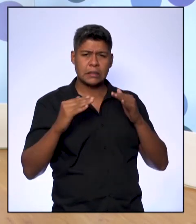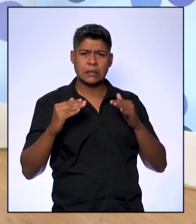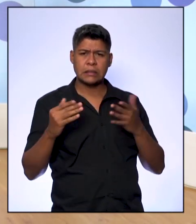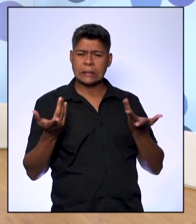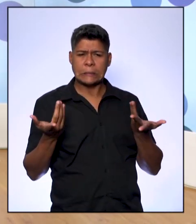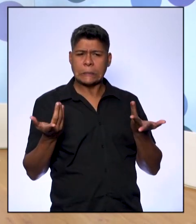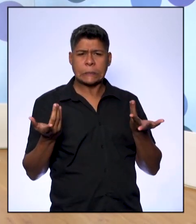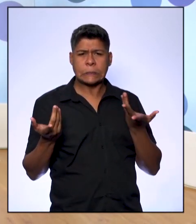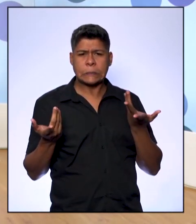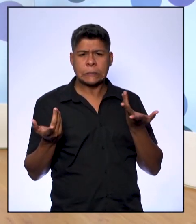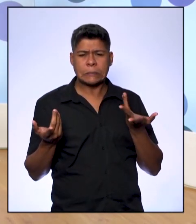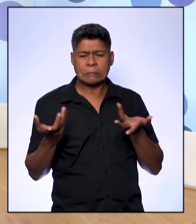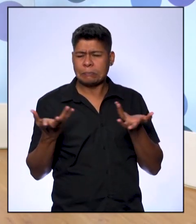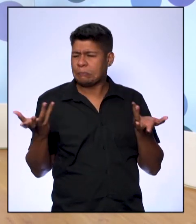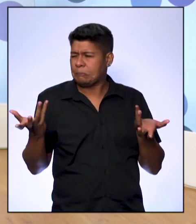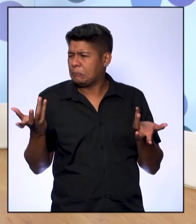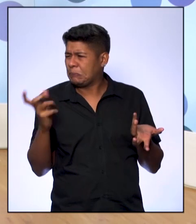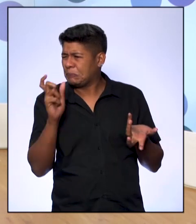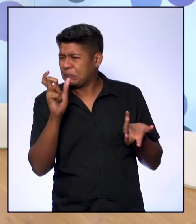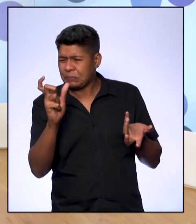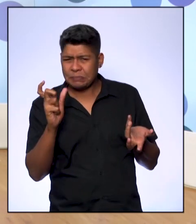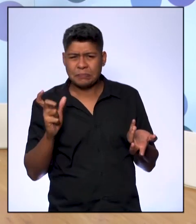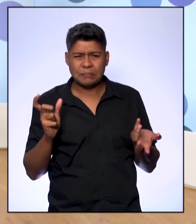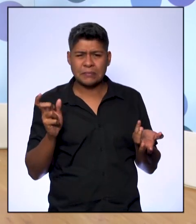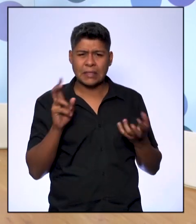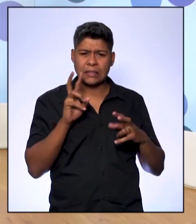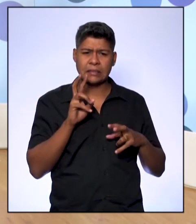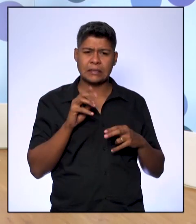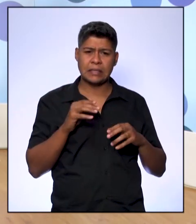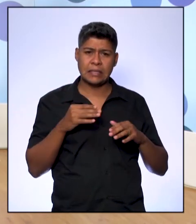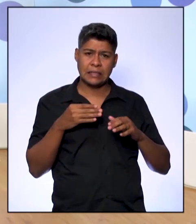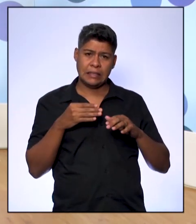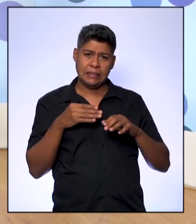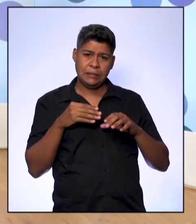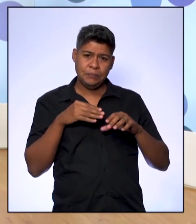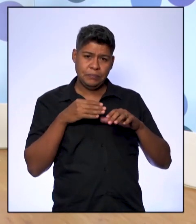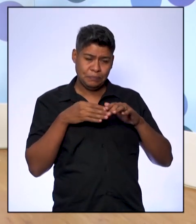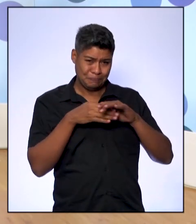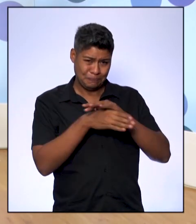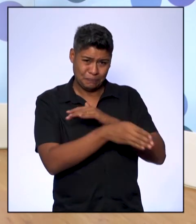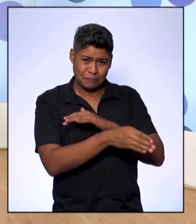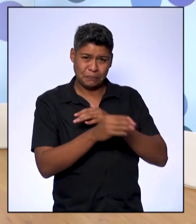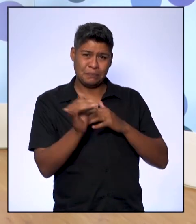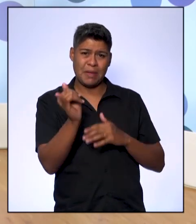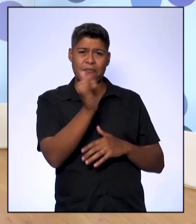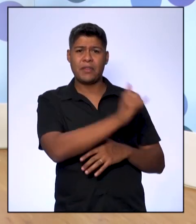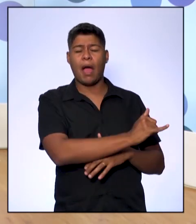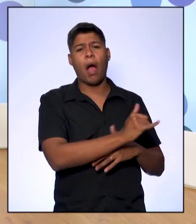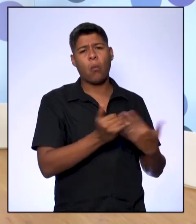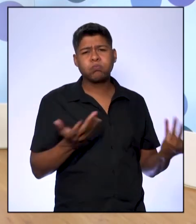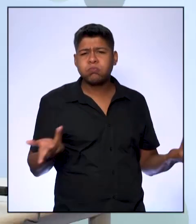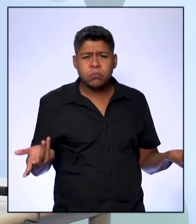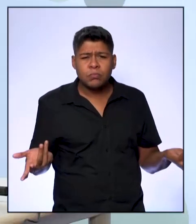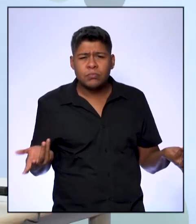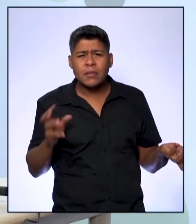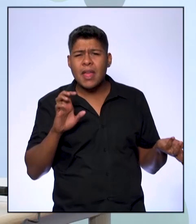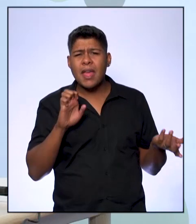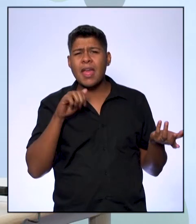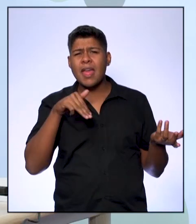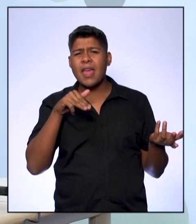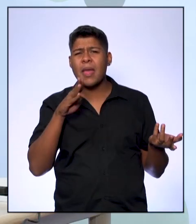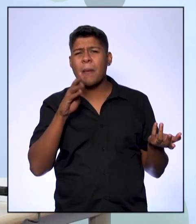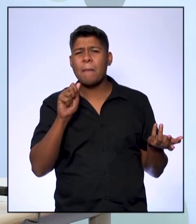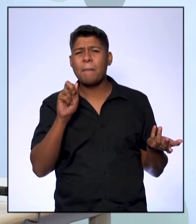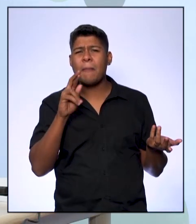embarcar no avião né aí seria uma redundância entrar entrar dentro do avião entrar dentro do barco mas como embarcar